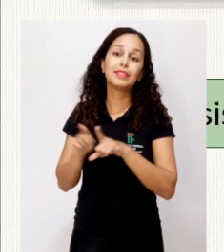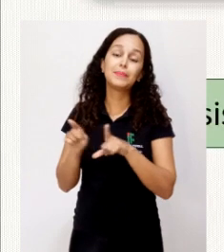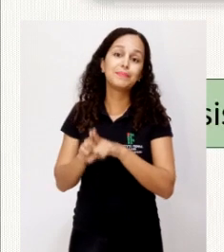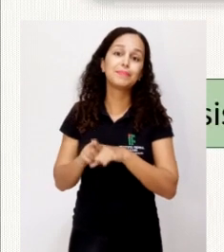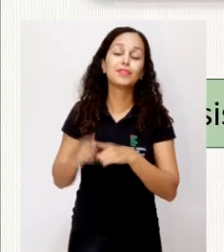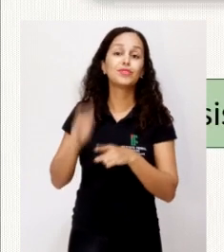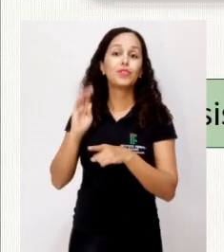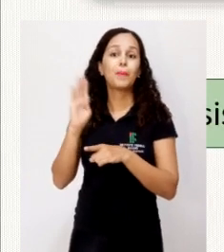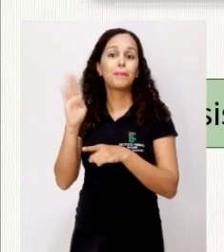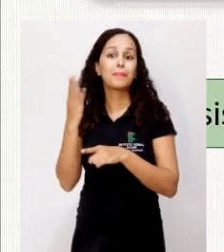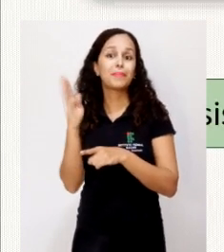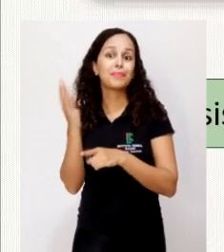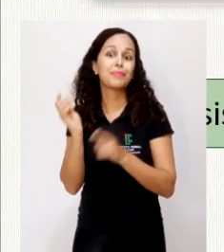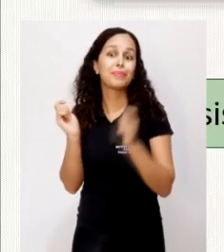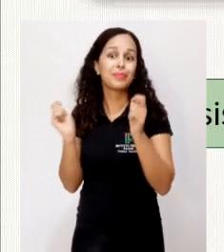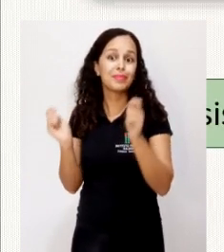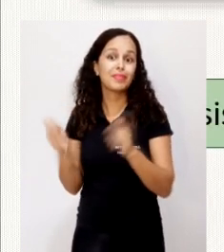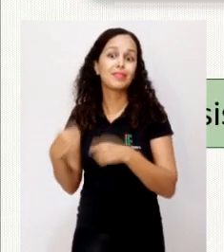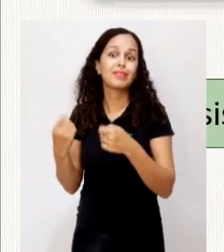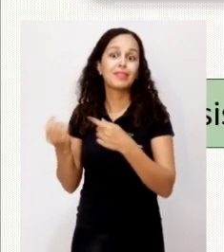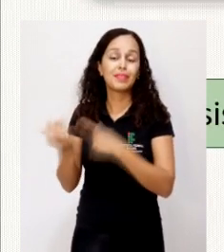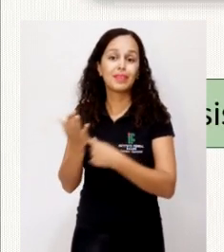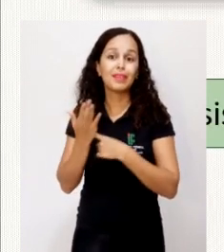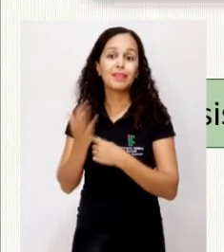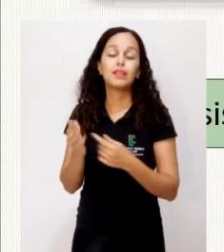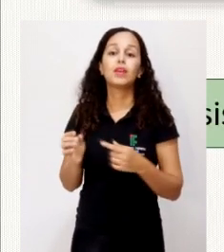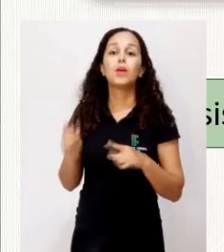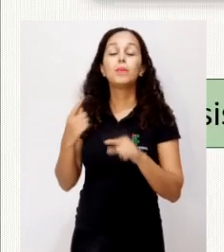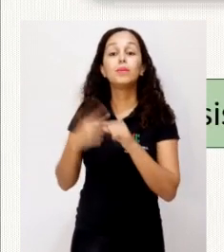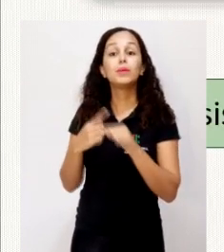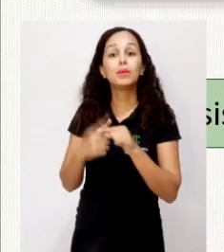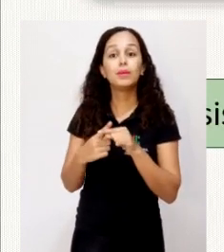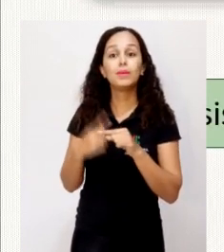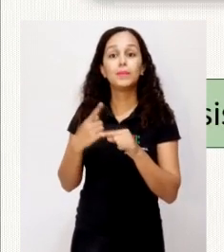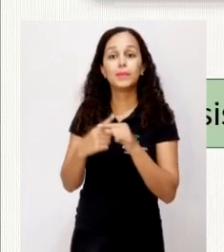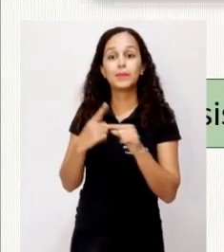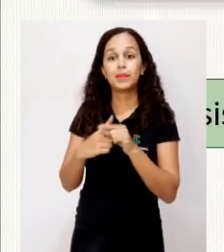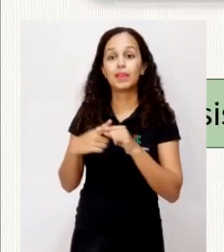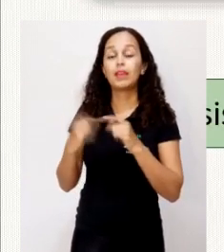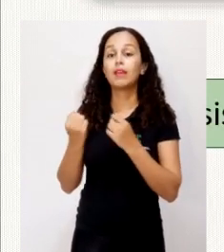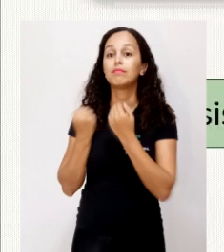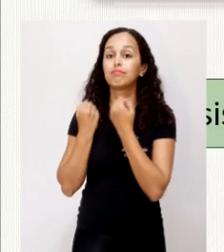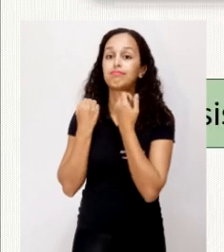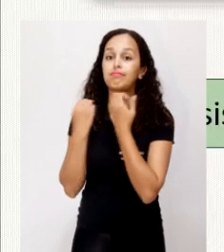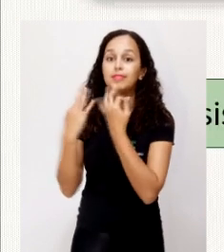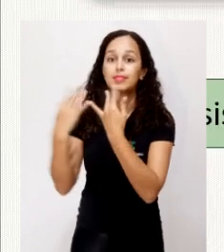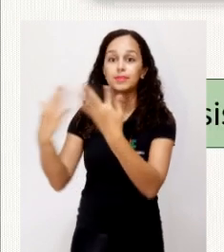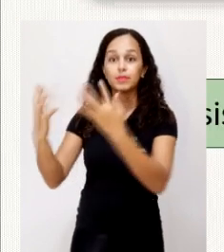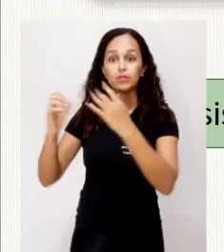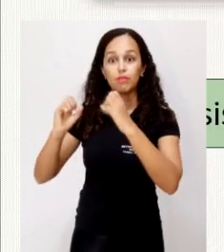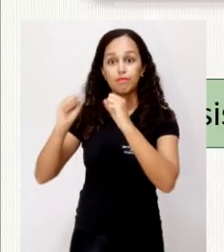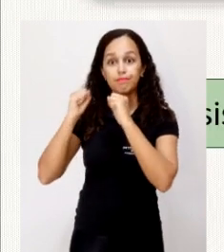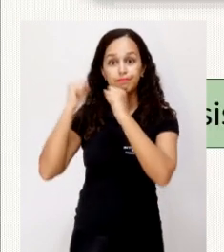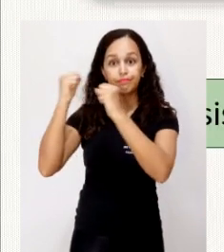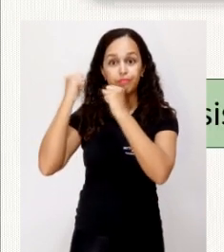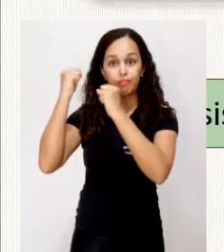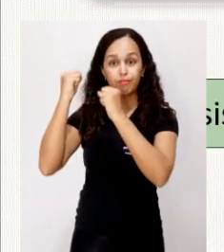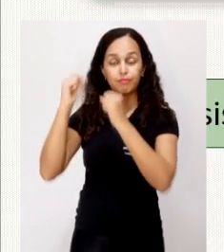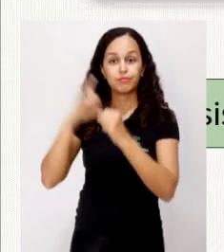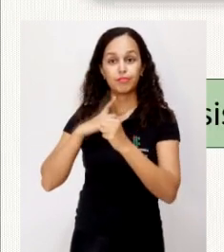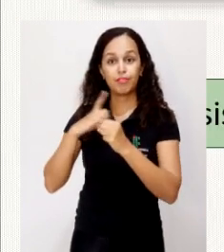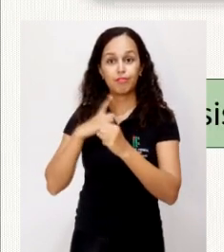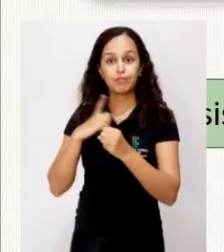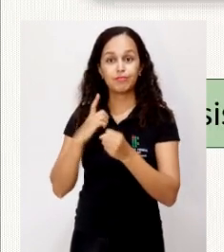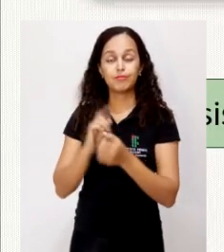fontes de compostos bioativos. Isso se dá devido à resistência das punks. Essa resistência